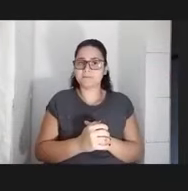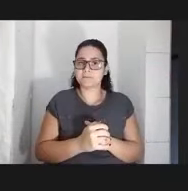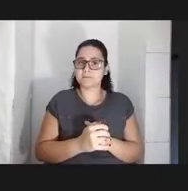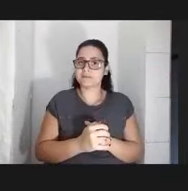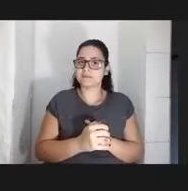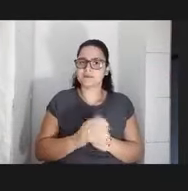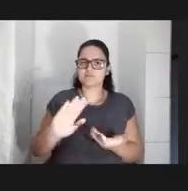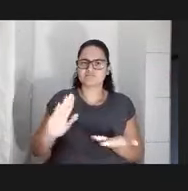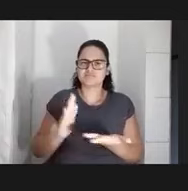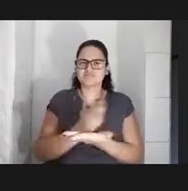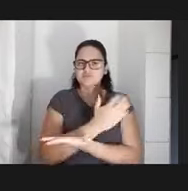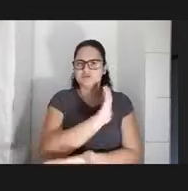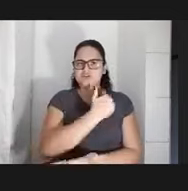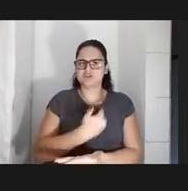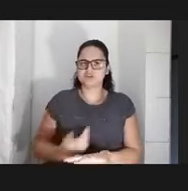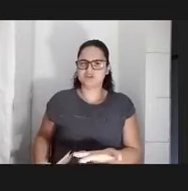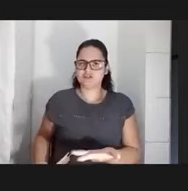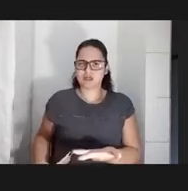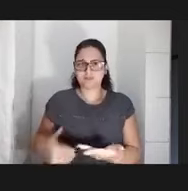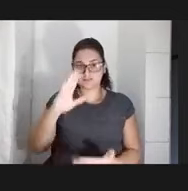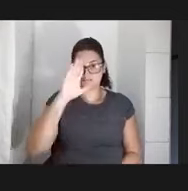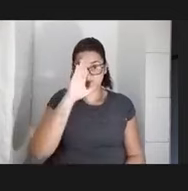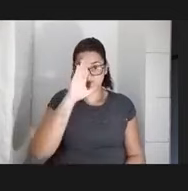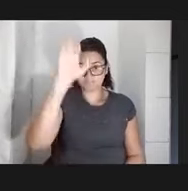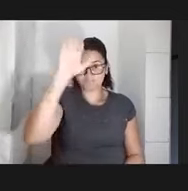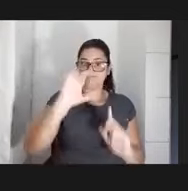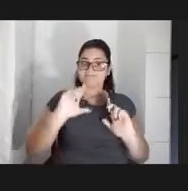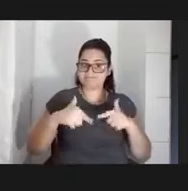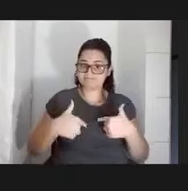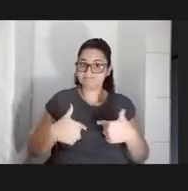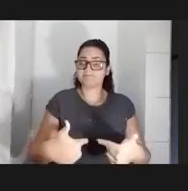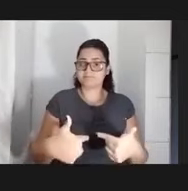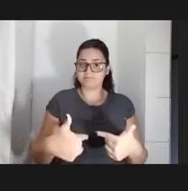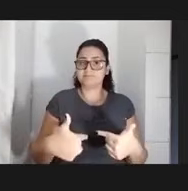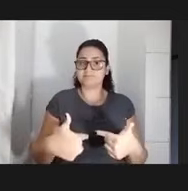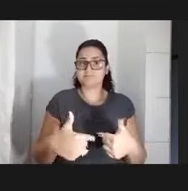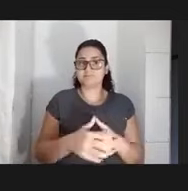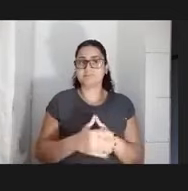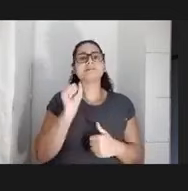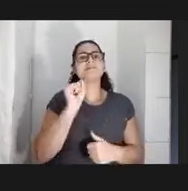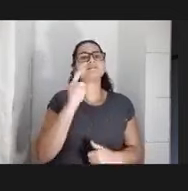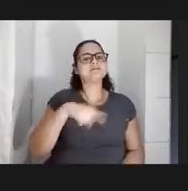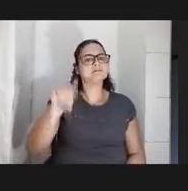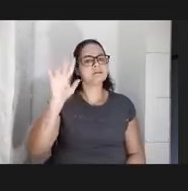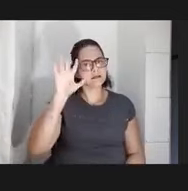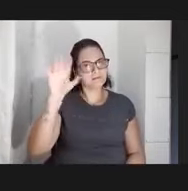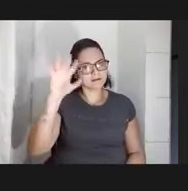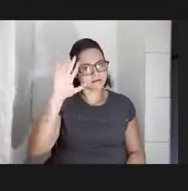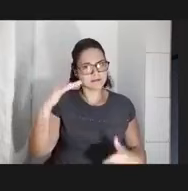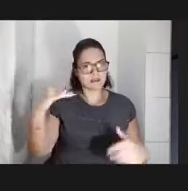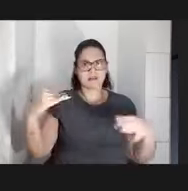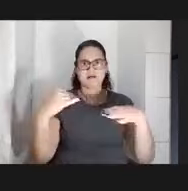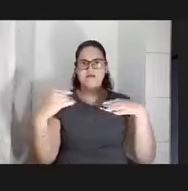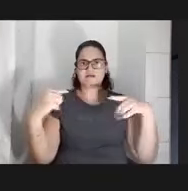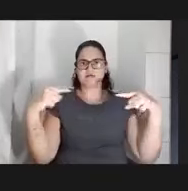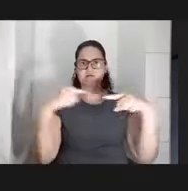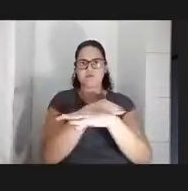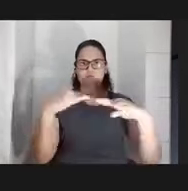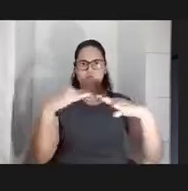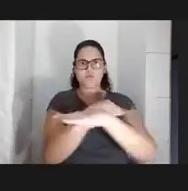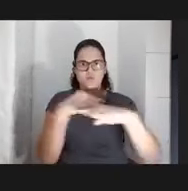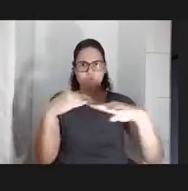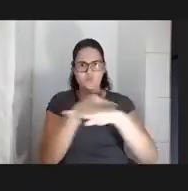da sua função primordial, que é, se a gente imaginar uma avenida com um cruzamento, o Estado seria